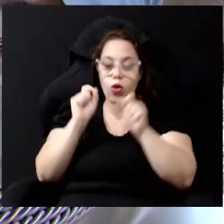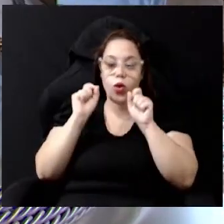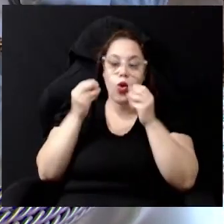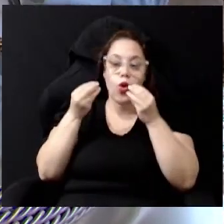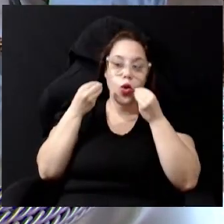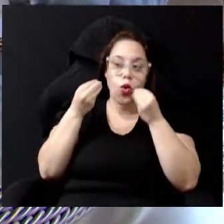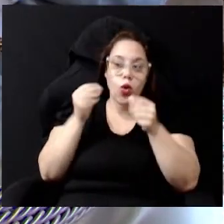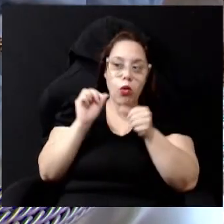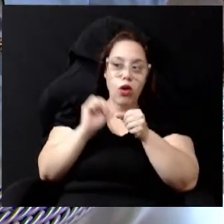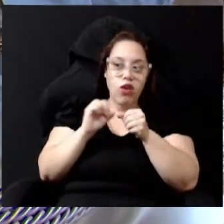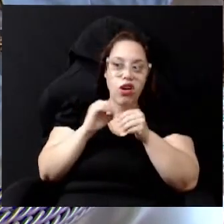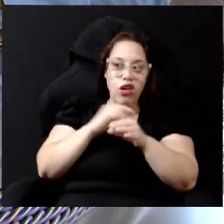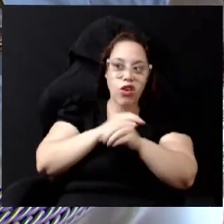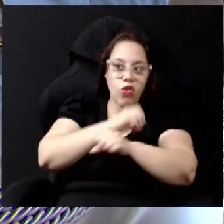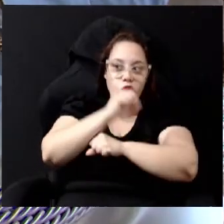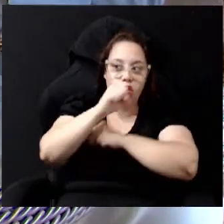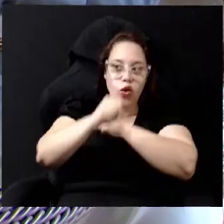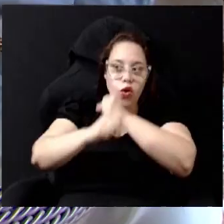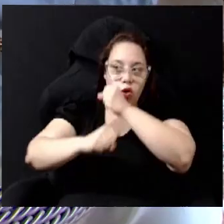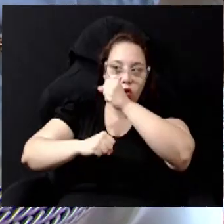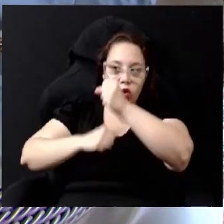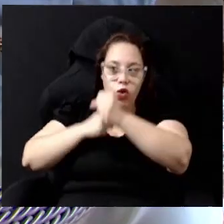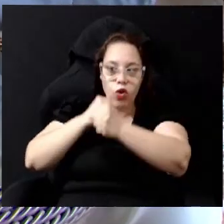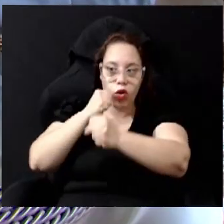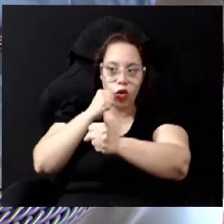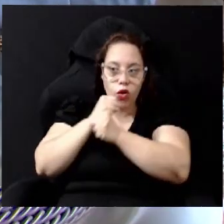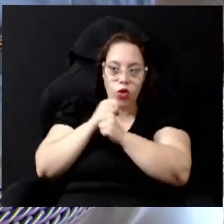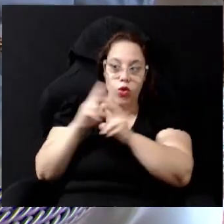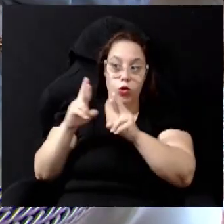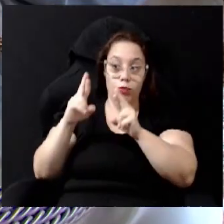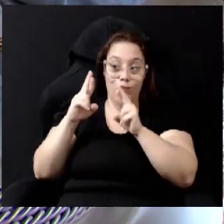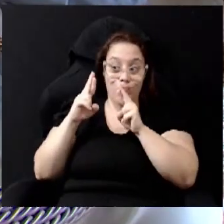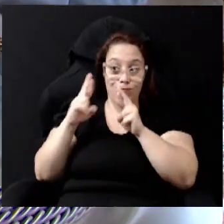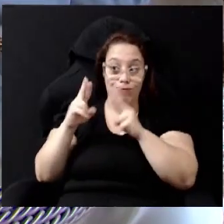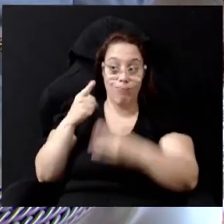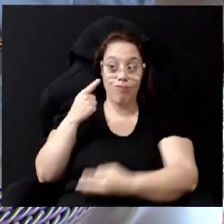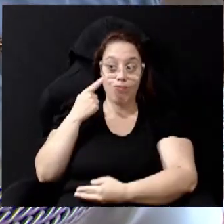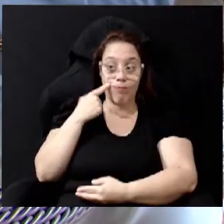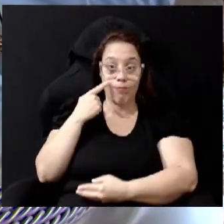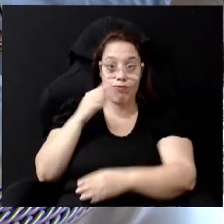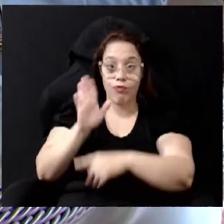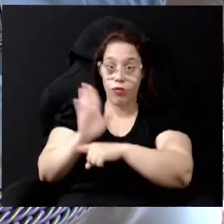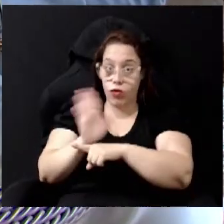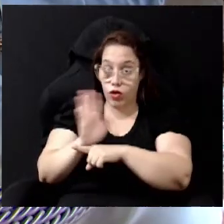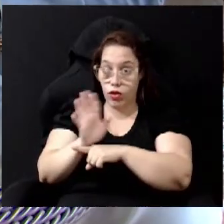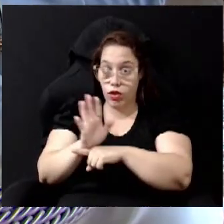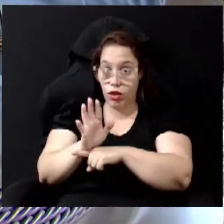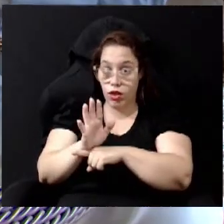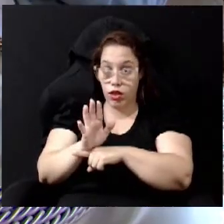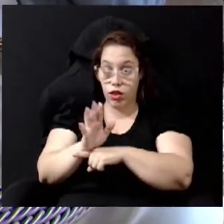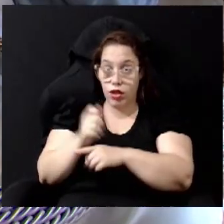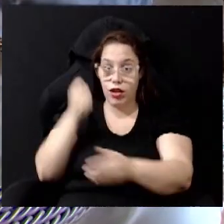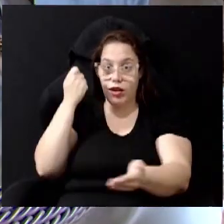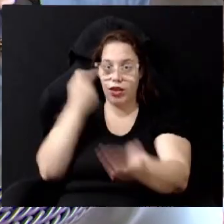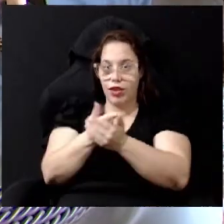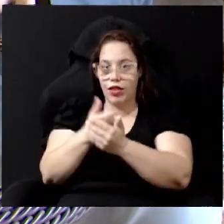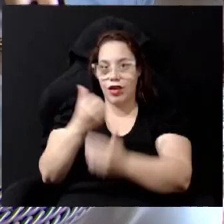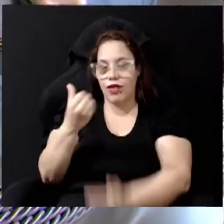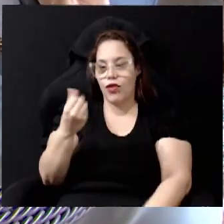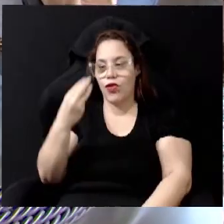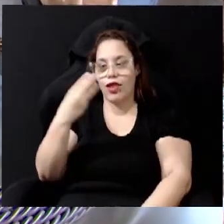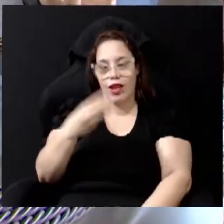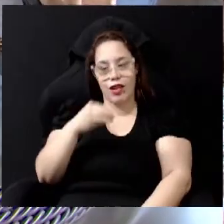ano? Eu espero, sinceramente, que quando a pessoa vê esse vídeo, ela não tenha gastado todo o 13º, que existe uma